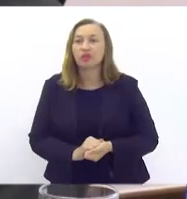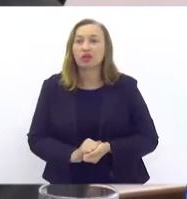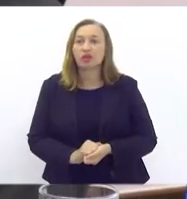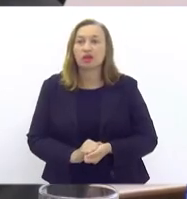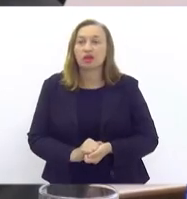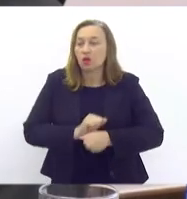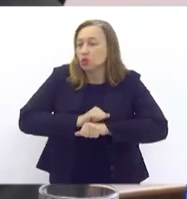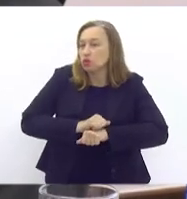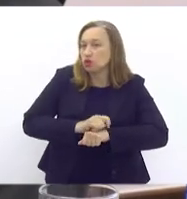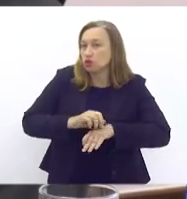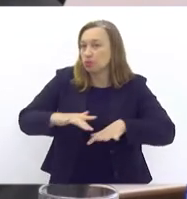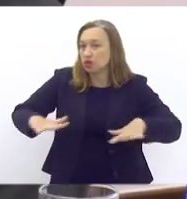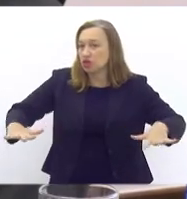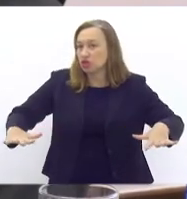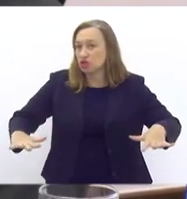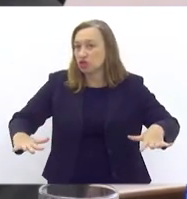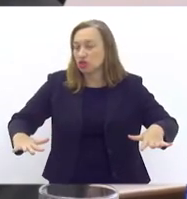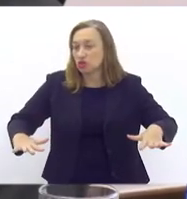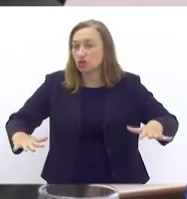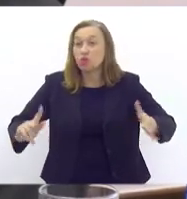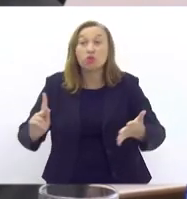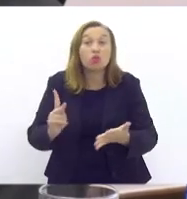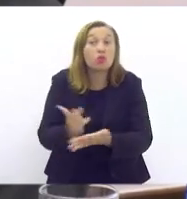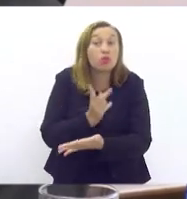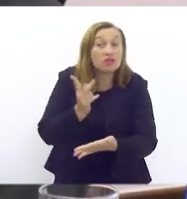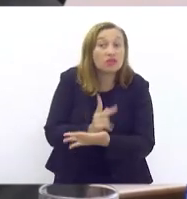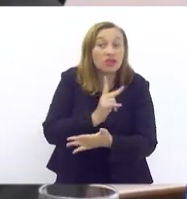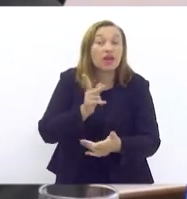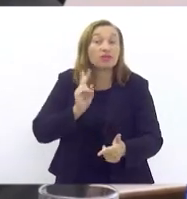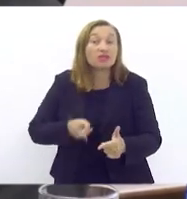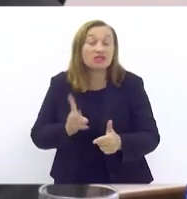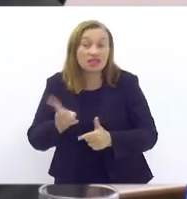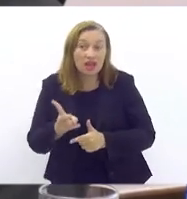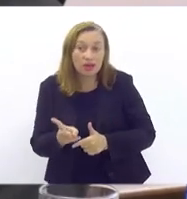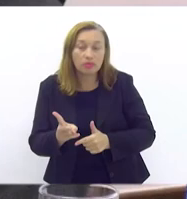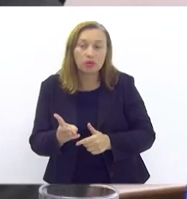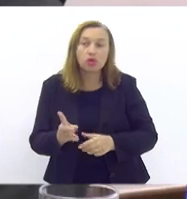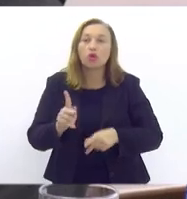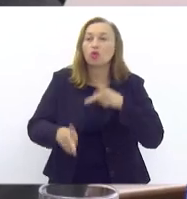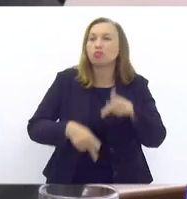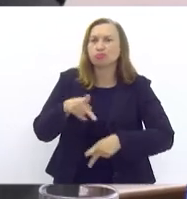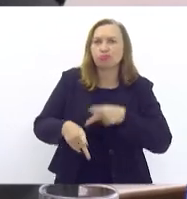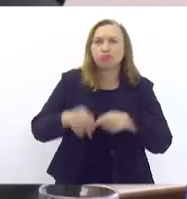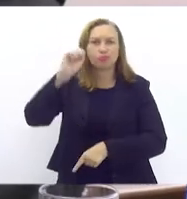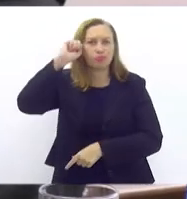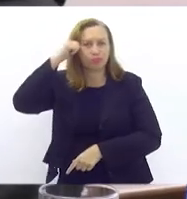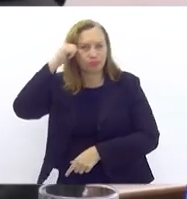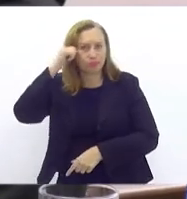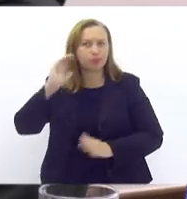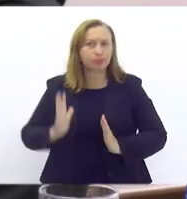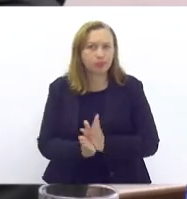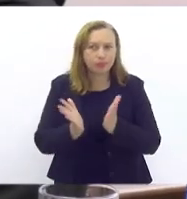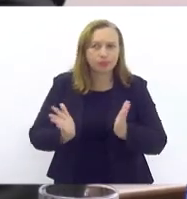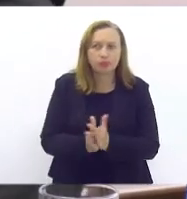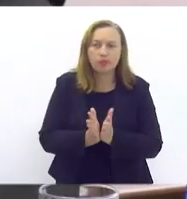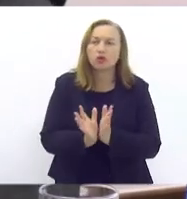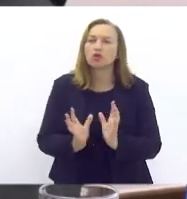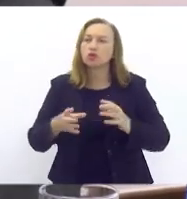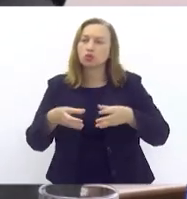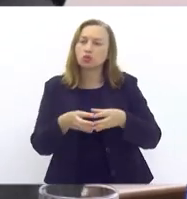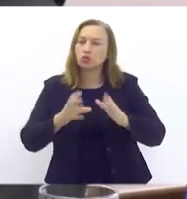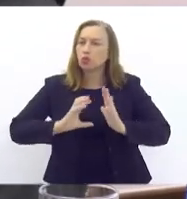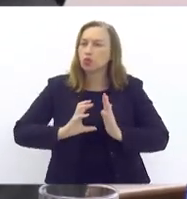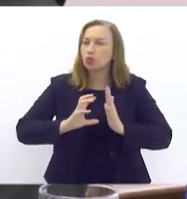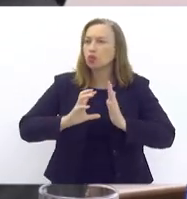expandir as arbitrariedades que sempre foram causadas aos ao povo preto e Pobre as classes políticas